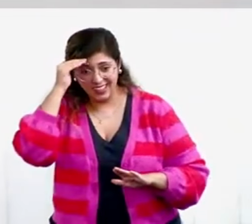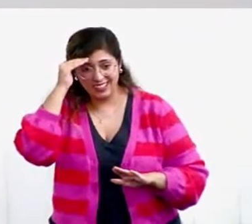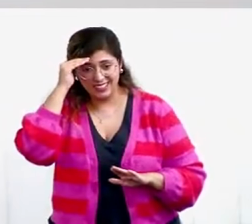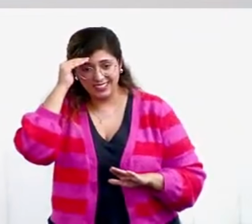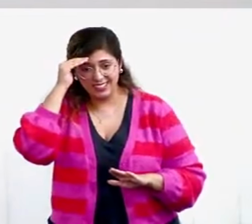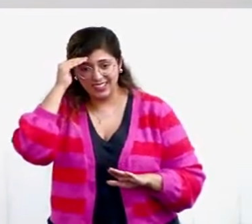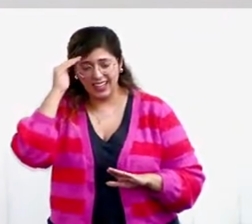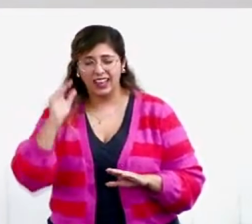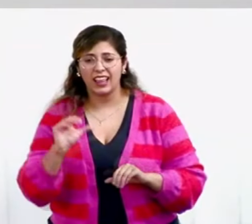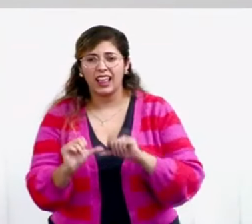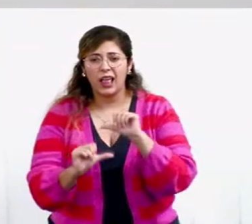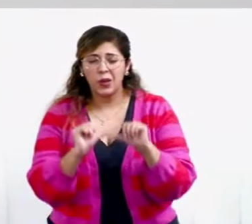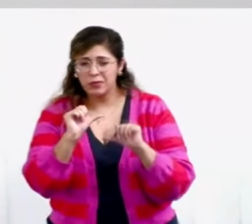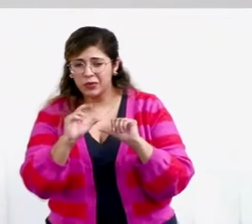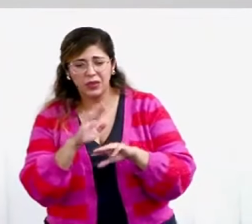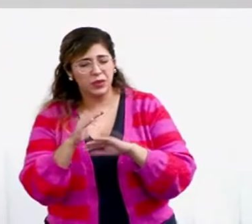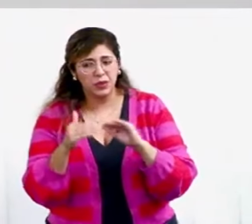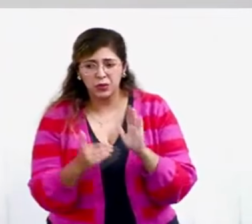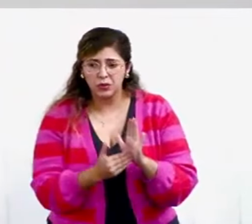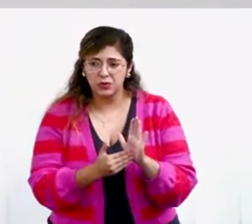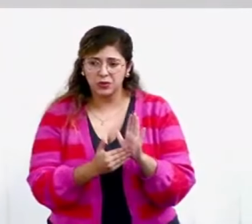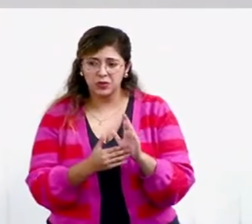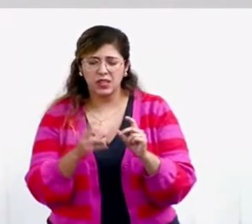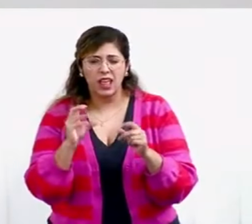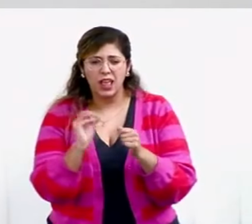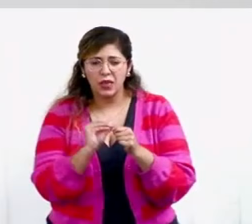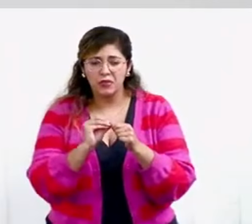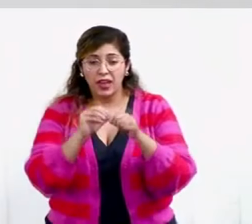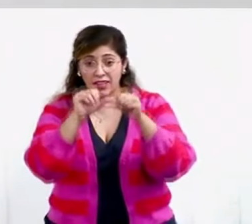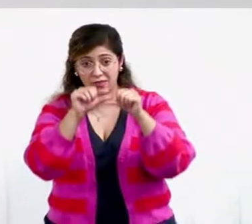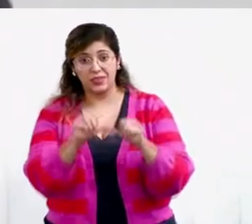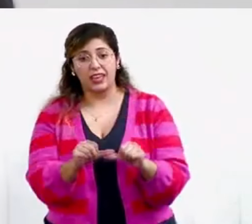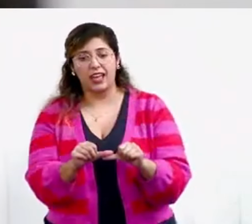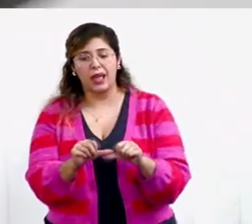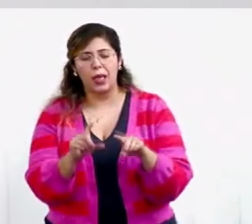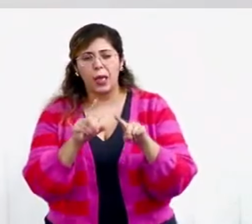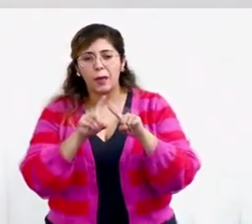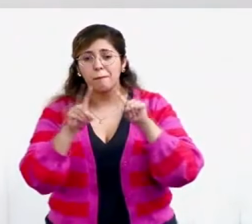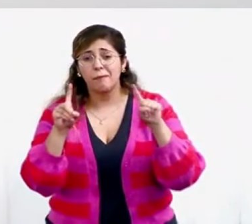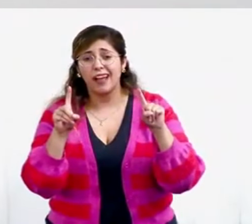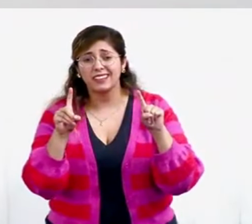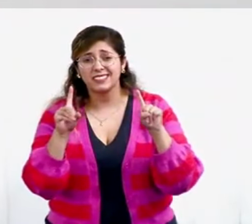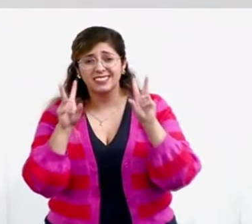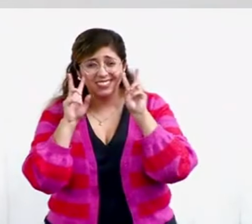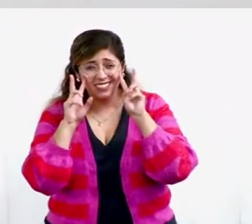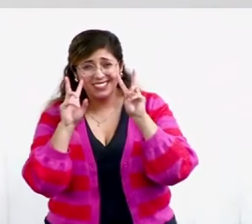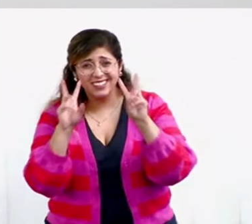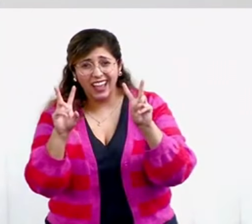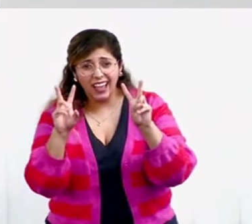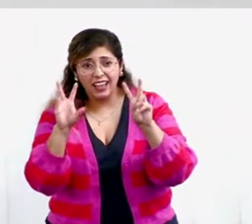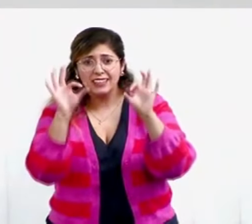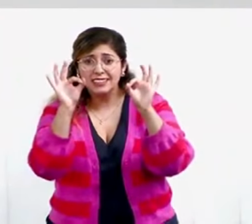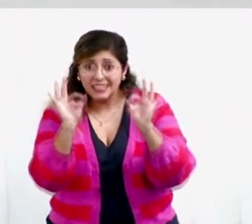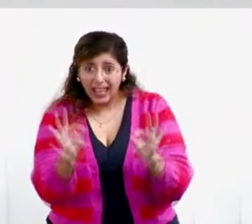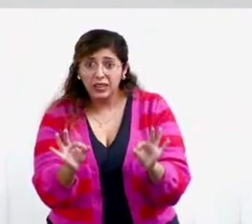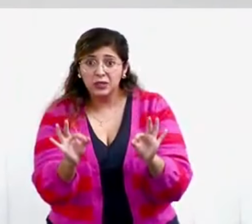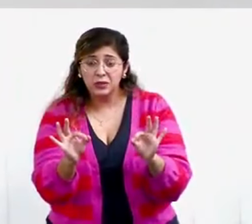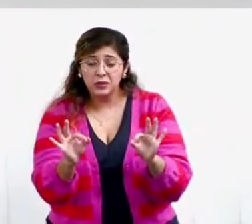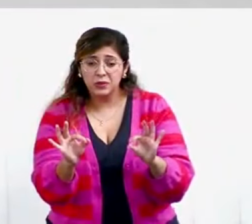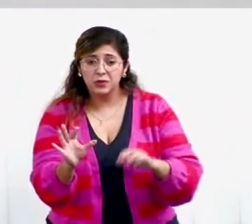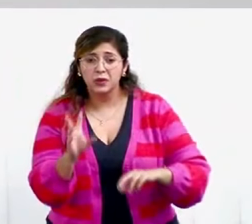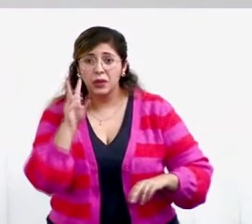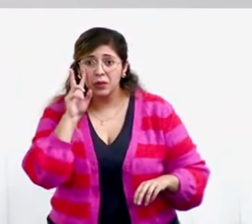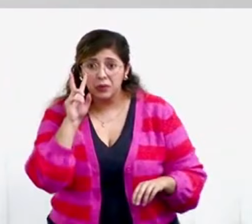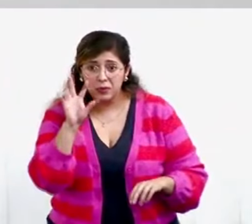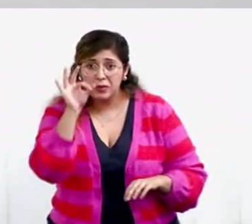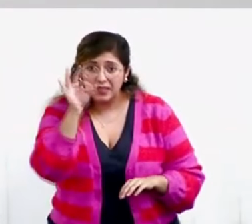ela não me faz permanecer como antes, pelo contrário, ela me faz ver como eu devo ser, não para a glória